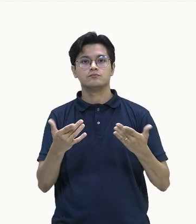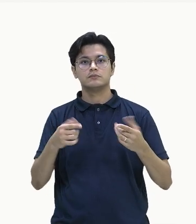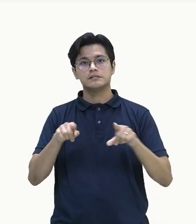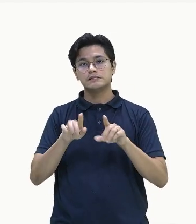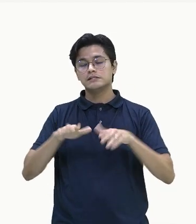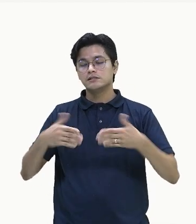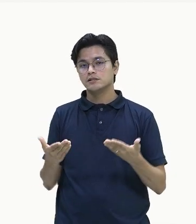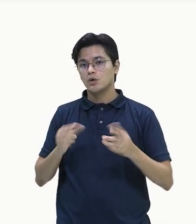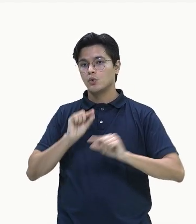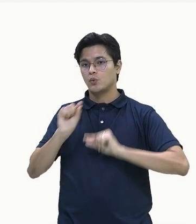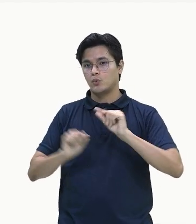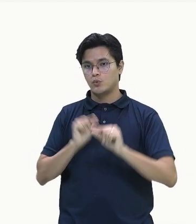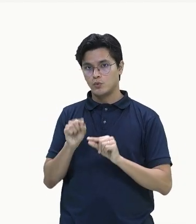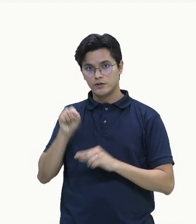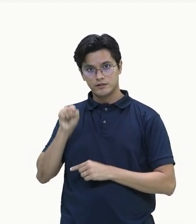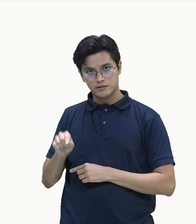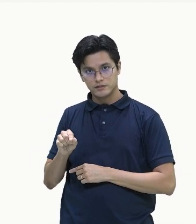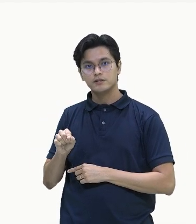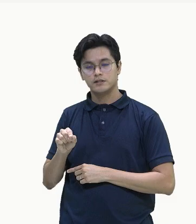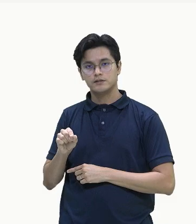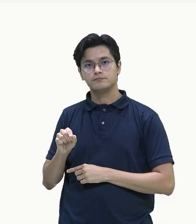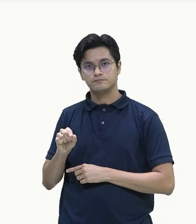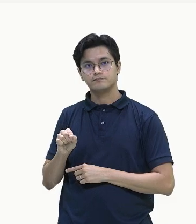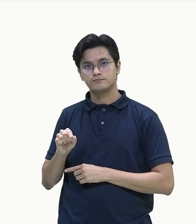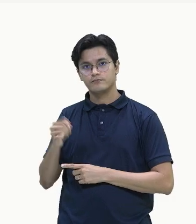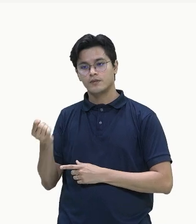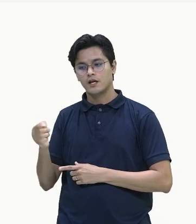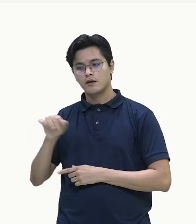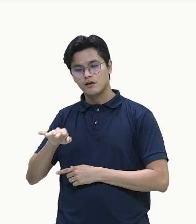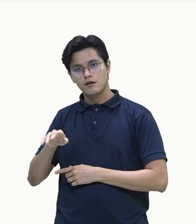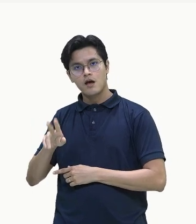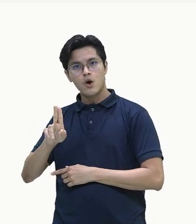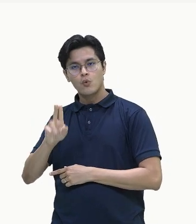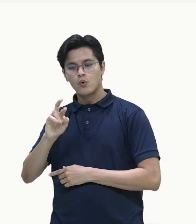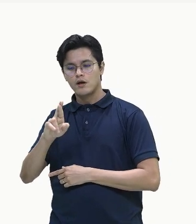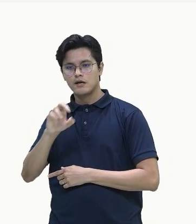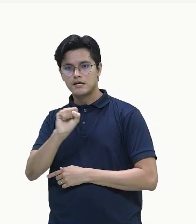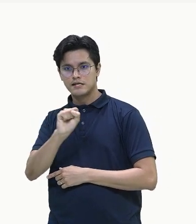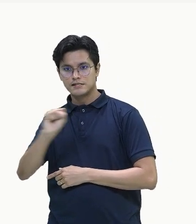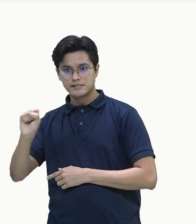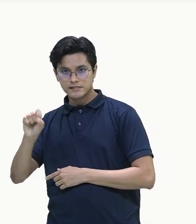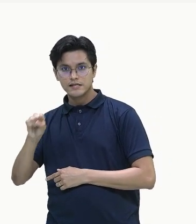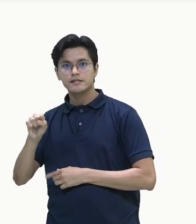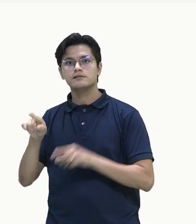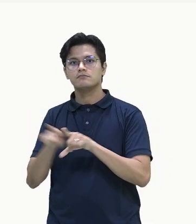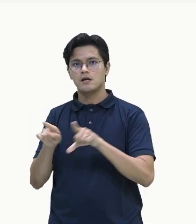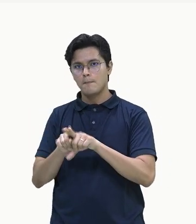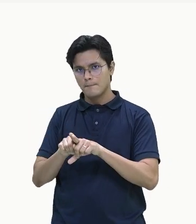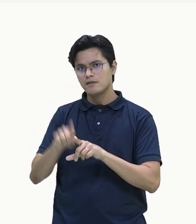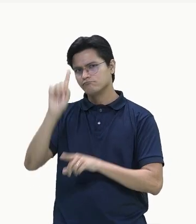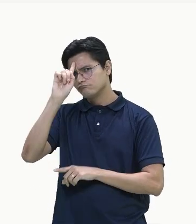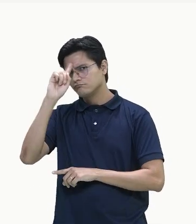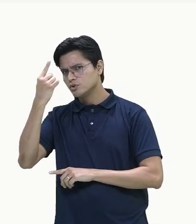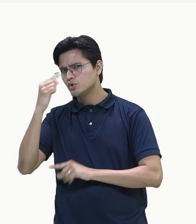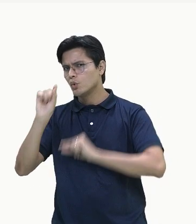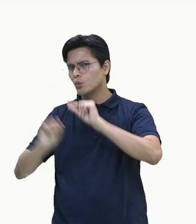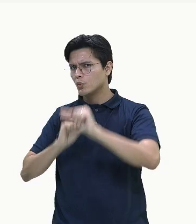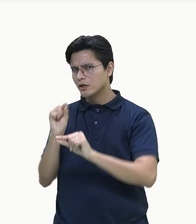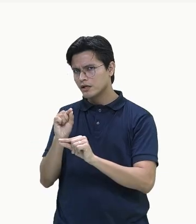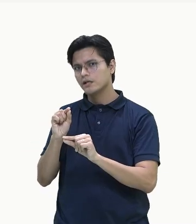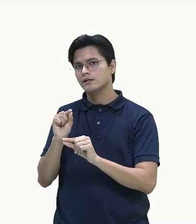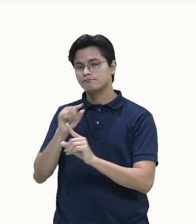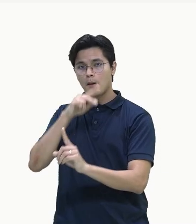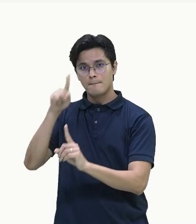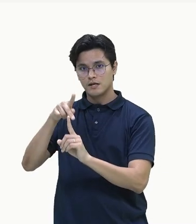que os Estados Unidos tinham criado o Plano Marshall, criou algo equivalente, tá certo? O Comecon. E aí, a ideia da